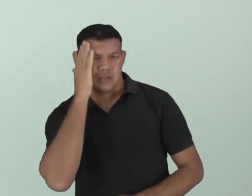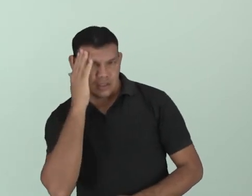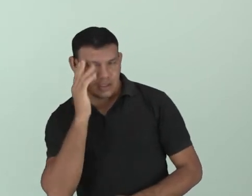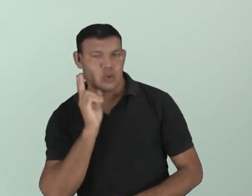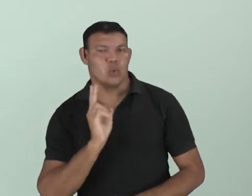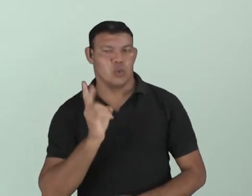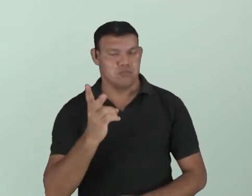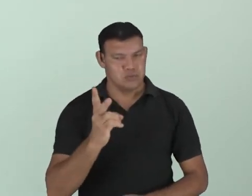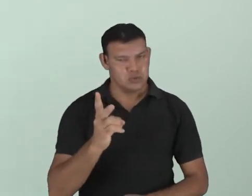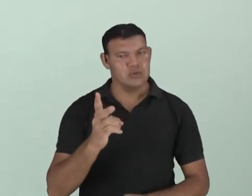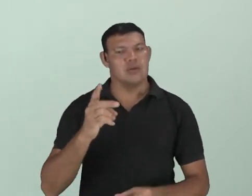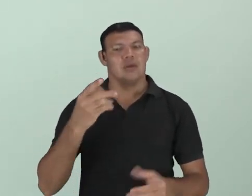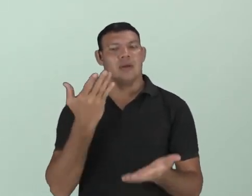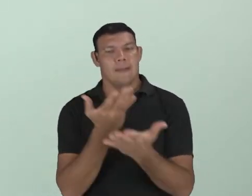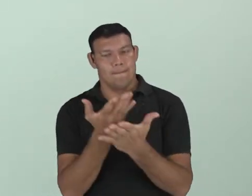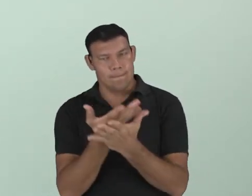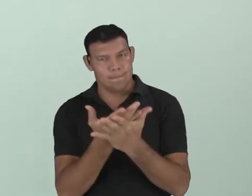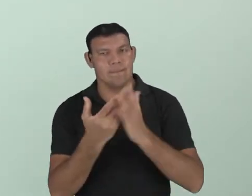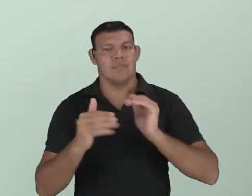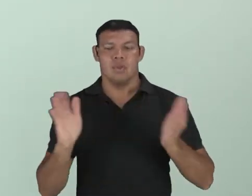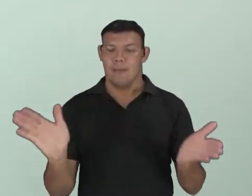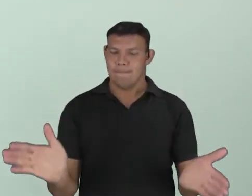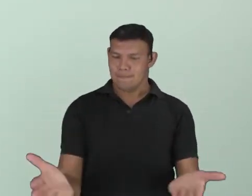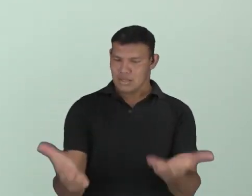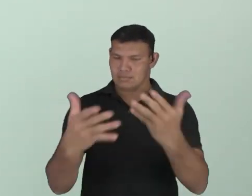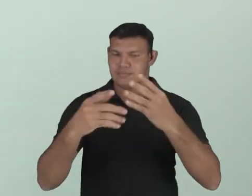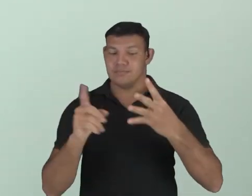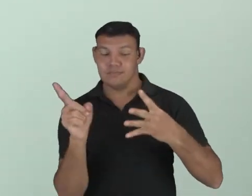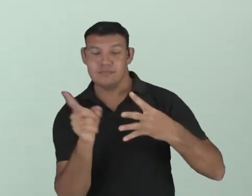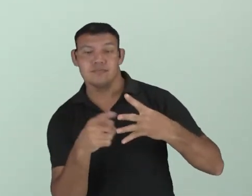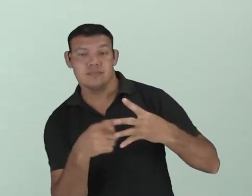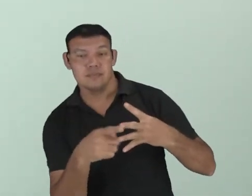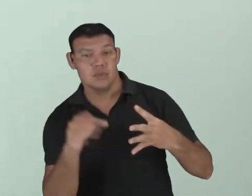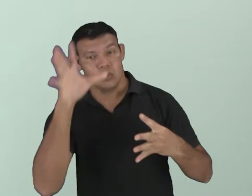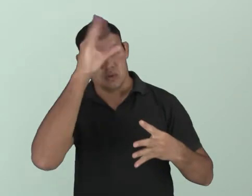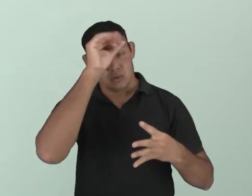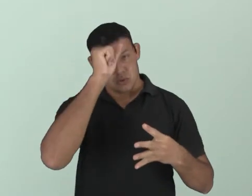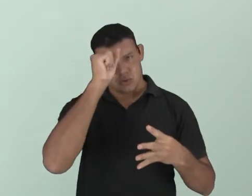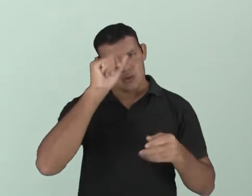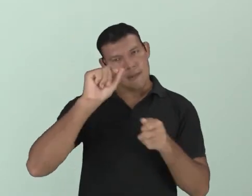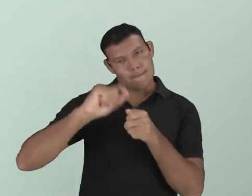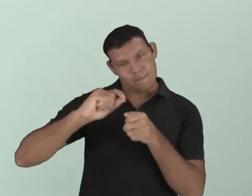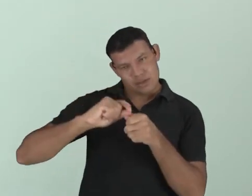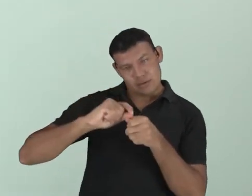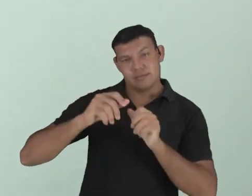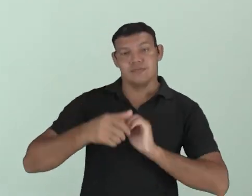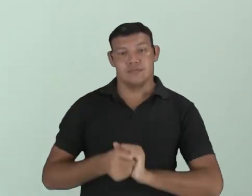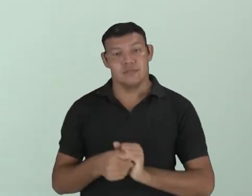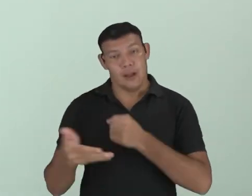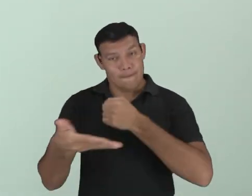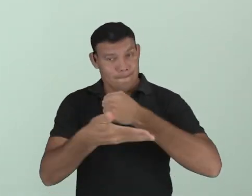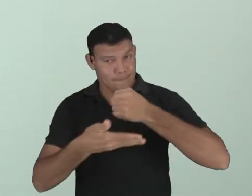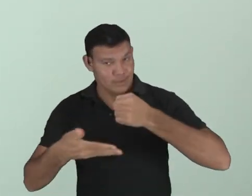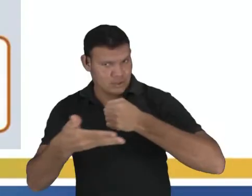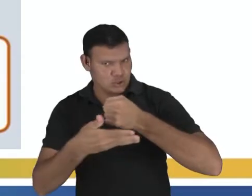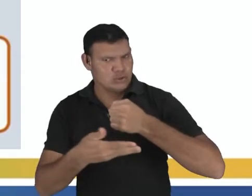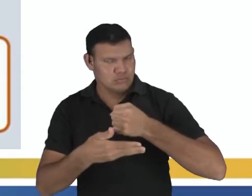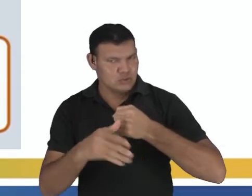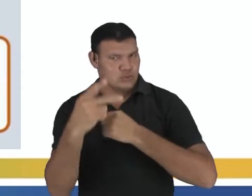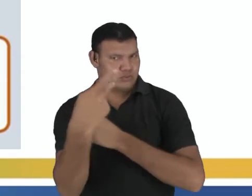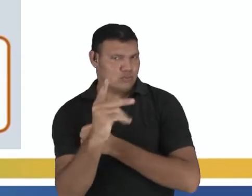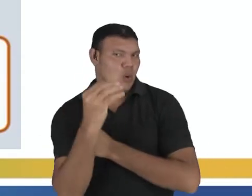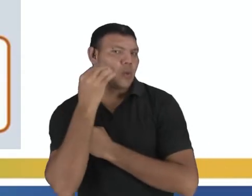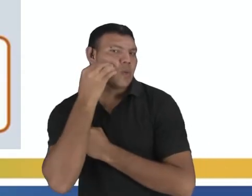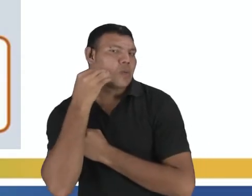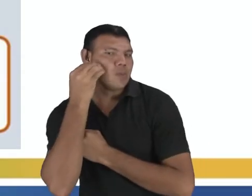continuar conhecendo mais. Tem a ver com motivação. O aprender a fazer, que é realmente baseado na experiência, ele vai chamar